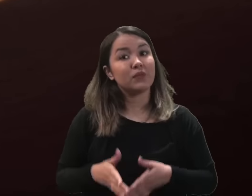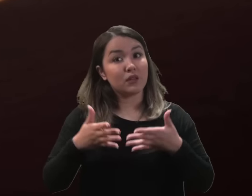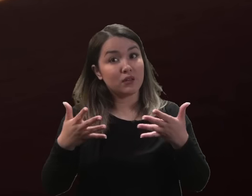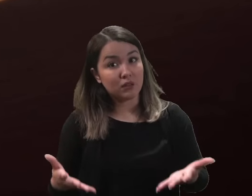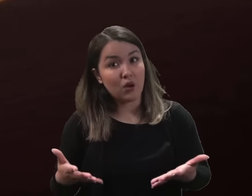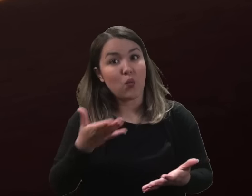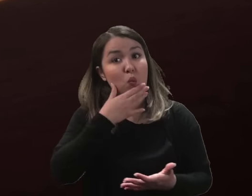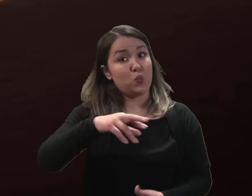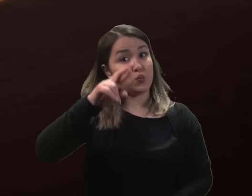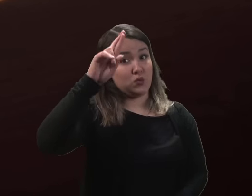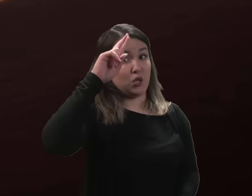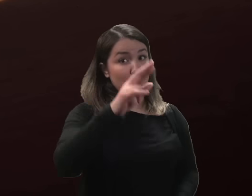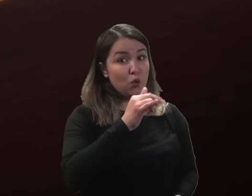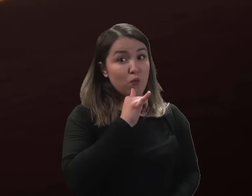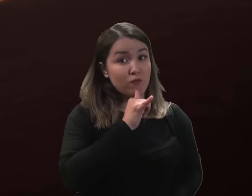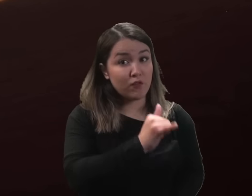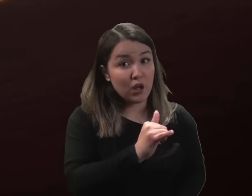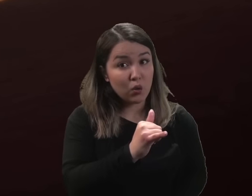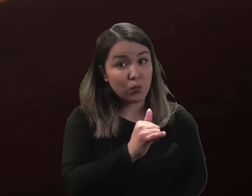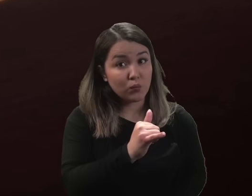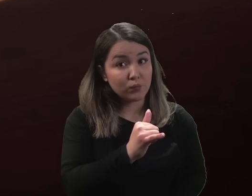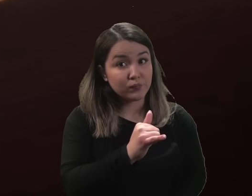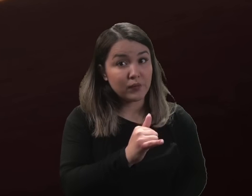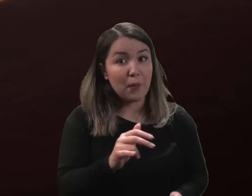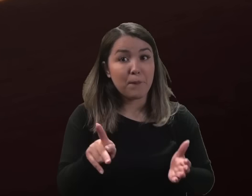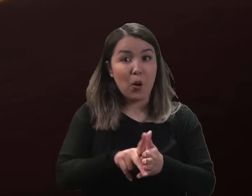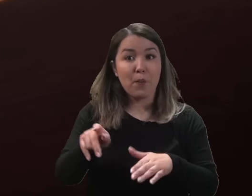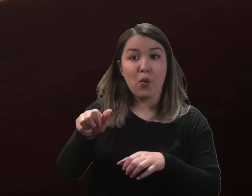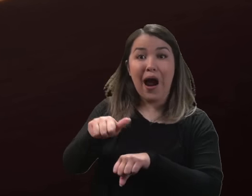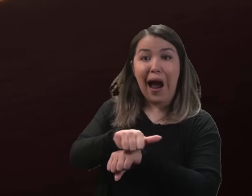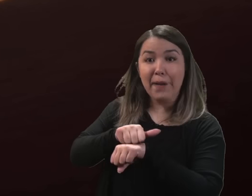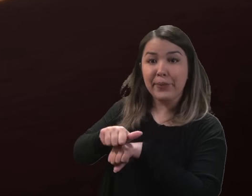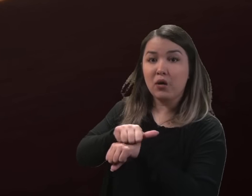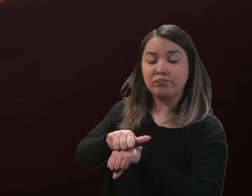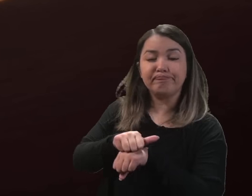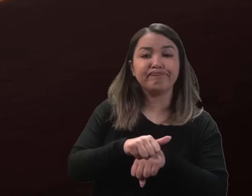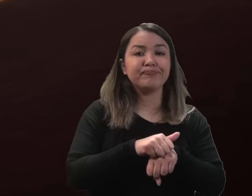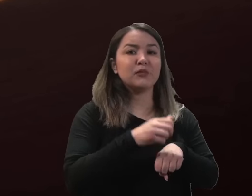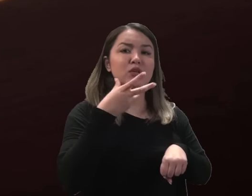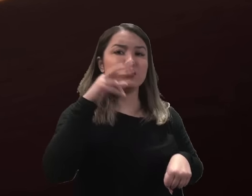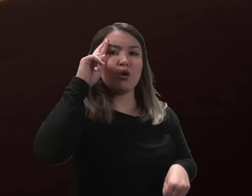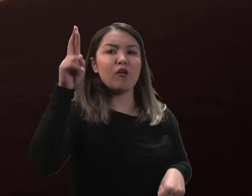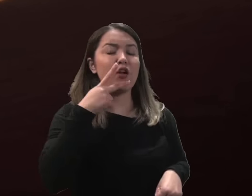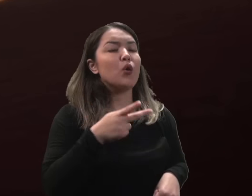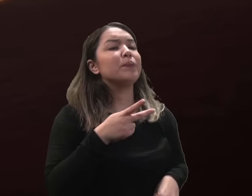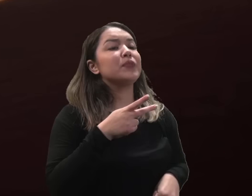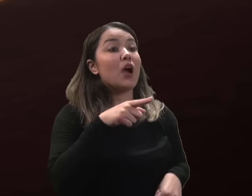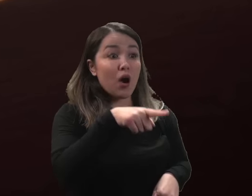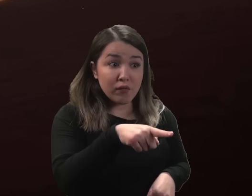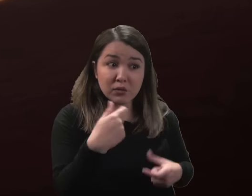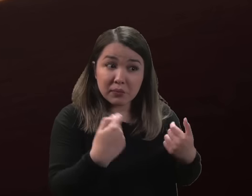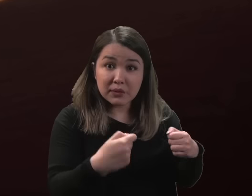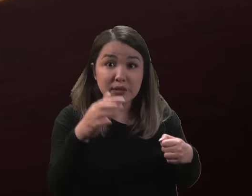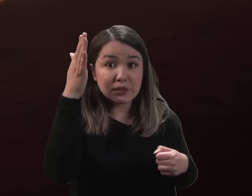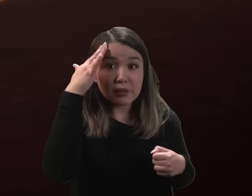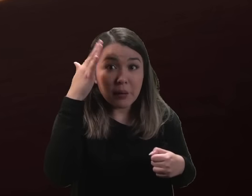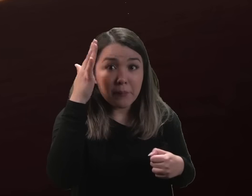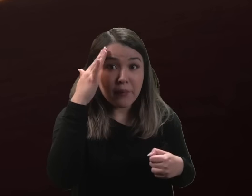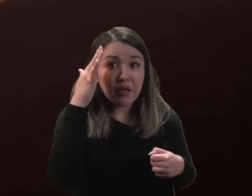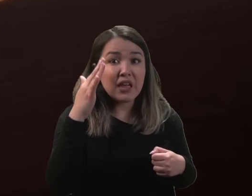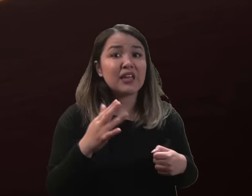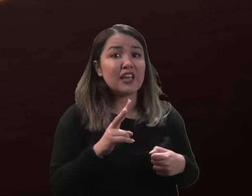Senhor lhe disse disse a Abraão fique sabendo com certeza que a sua posteridade